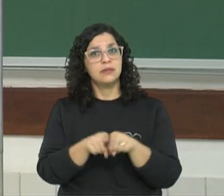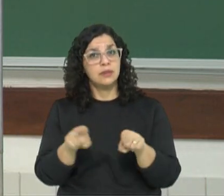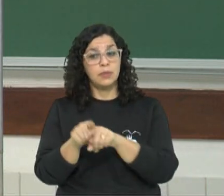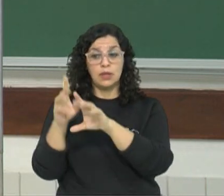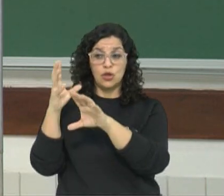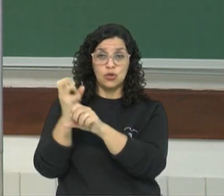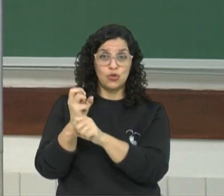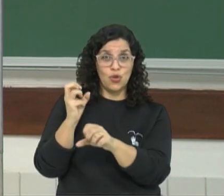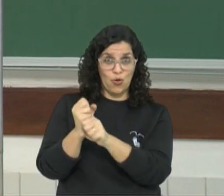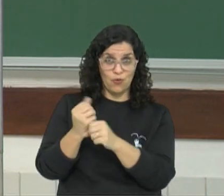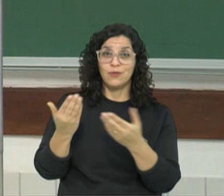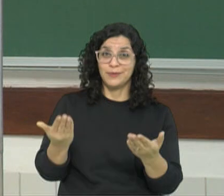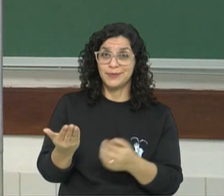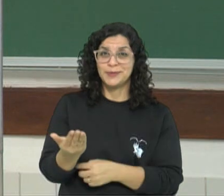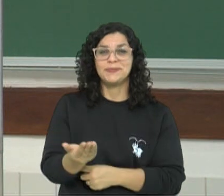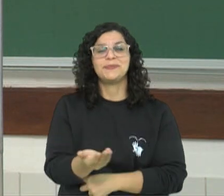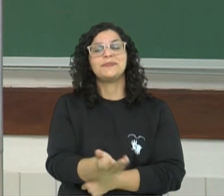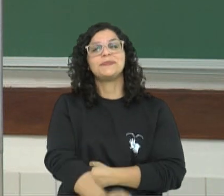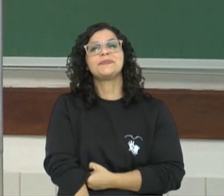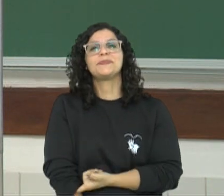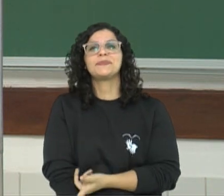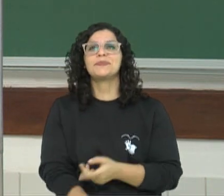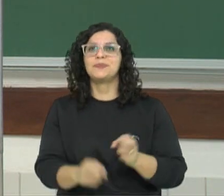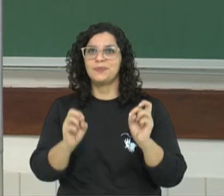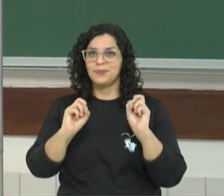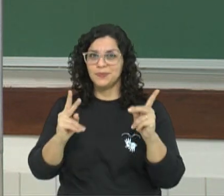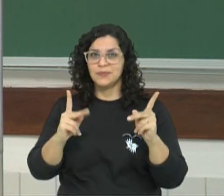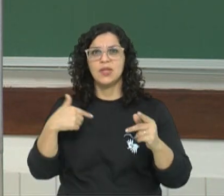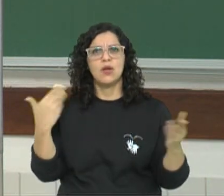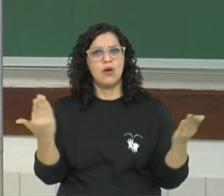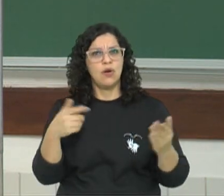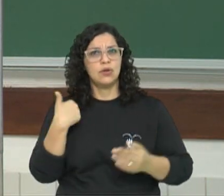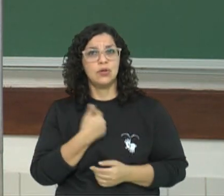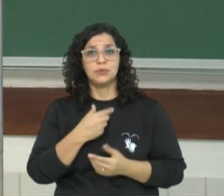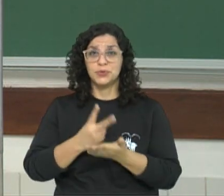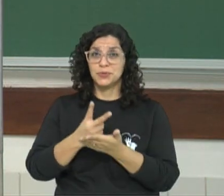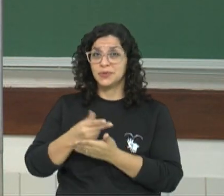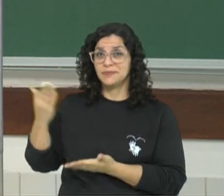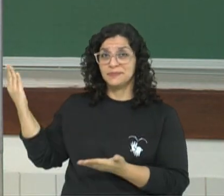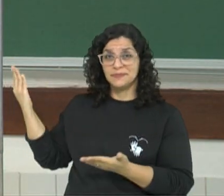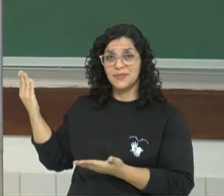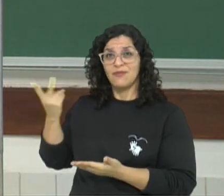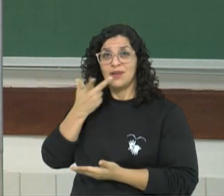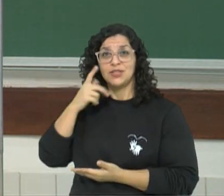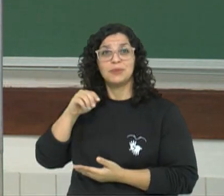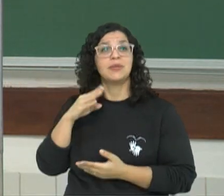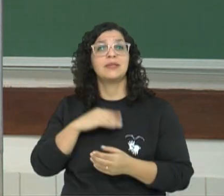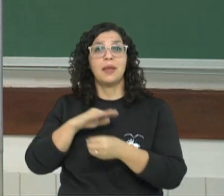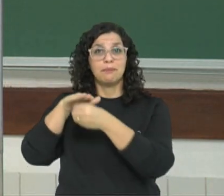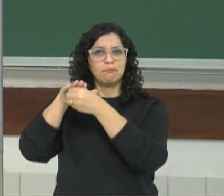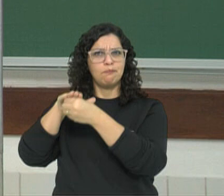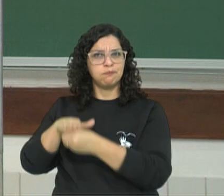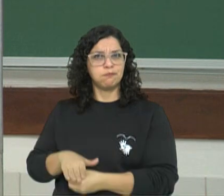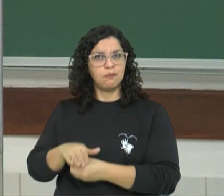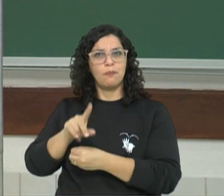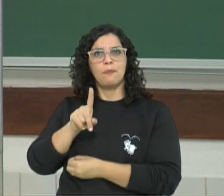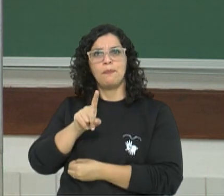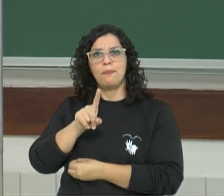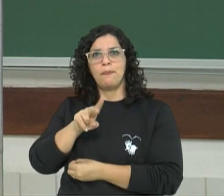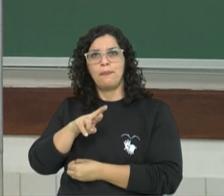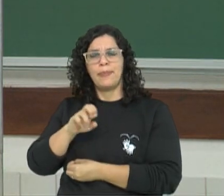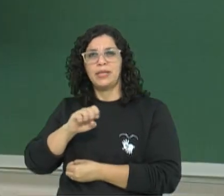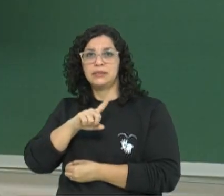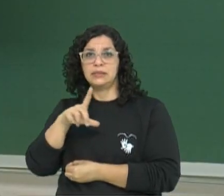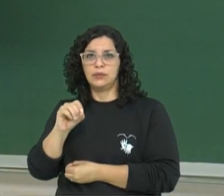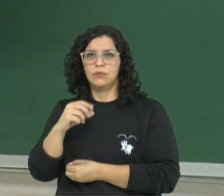de ganhar a sua notinha. Beleza, meus queridos? Então, vamos lá falar um pouquinho sobre a parte de pressão. Gente, então a gente já